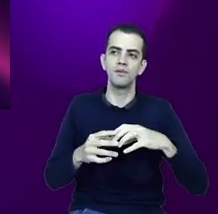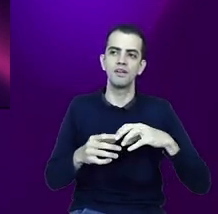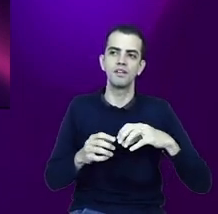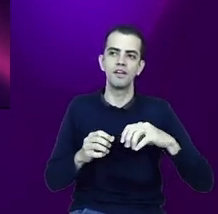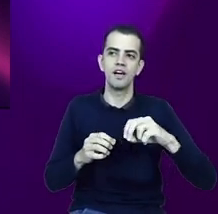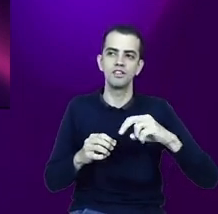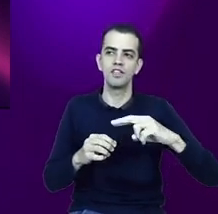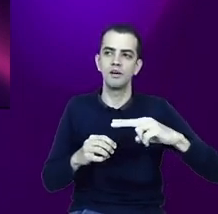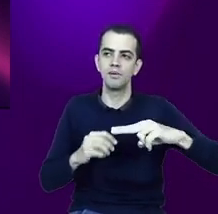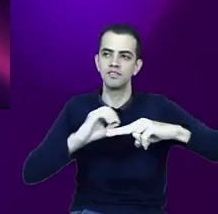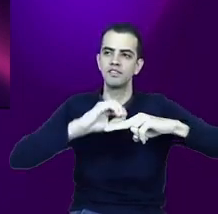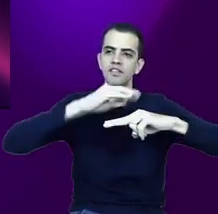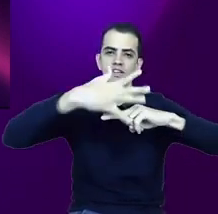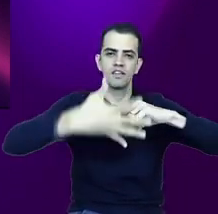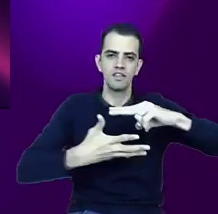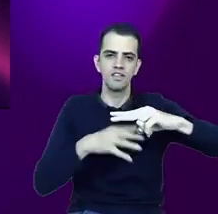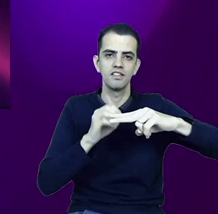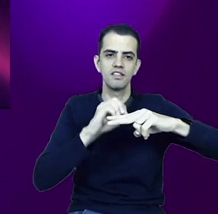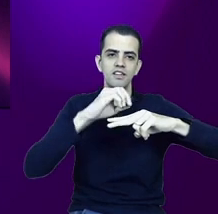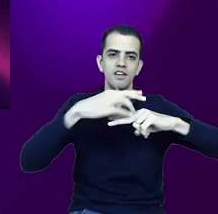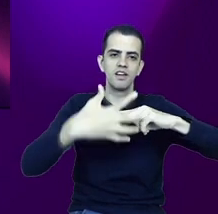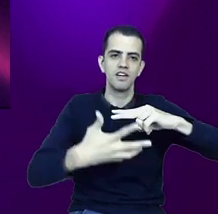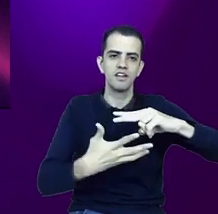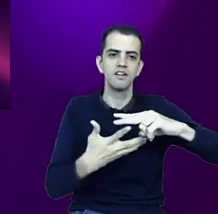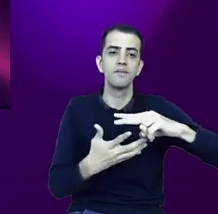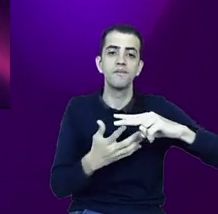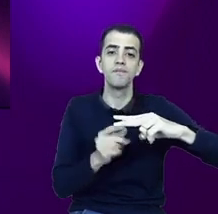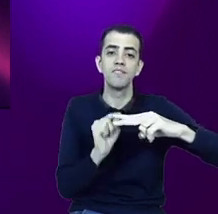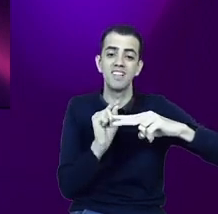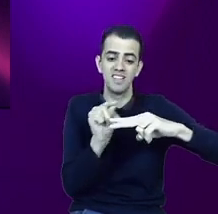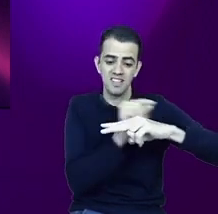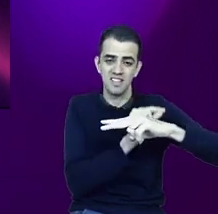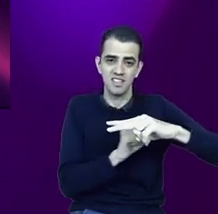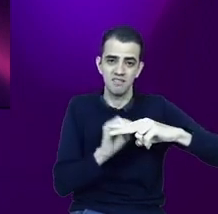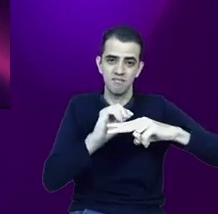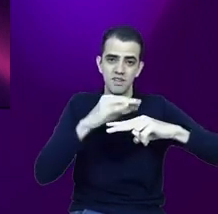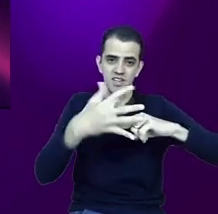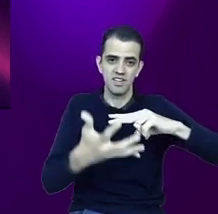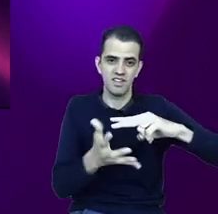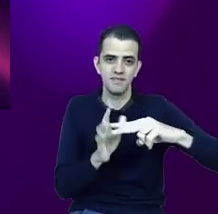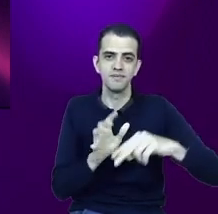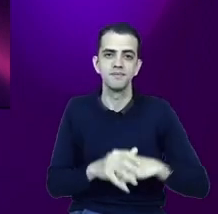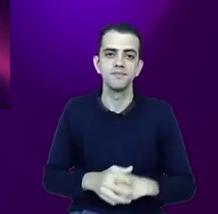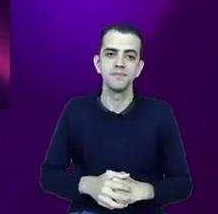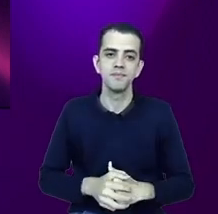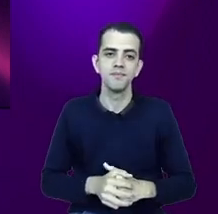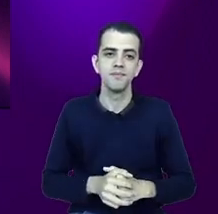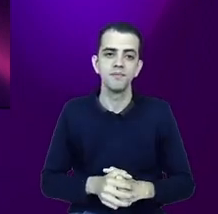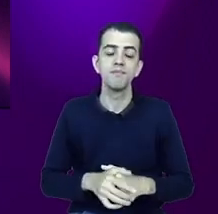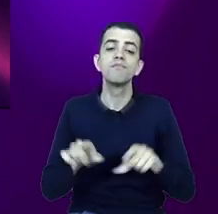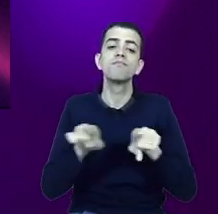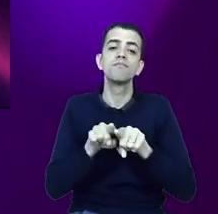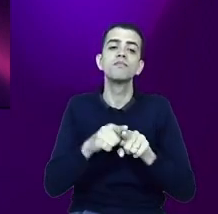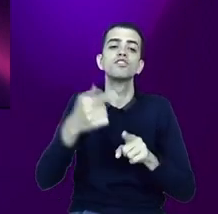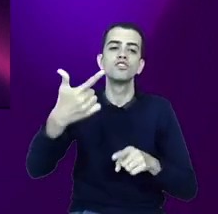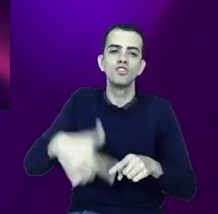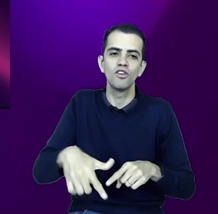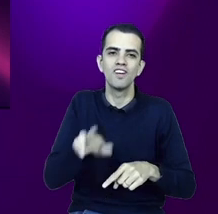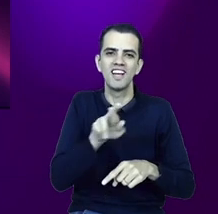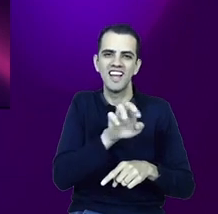radioterapia digamos assim, a fronteira dentro da radioterapia. E a reirradiação é